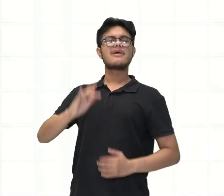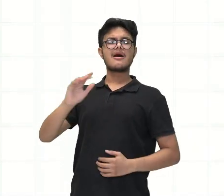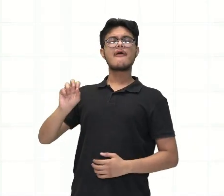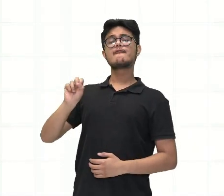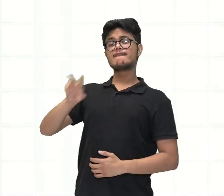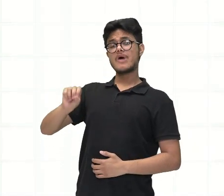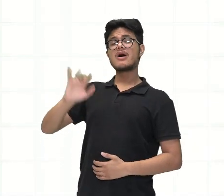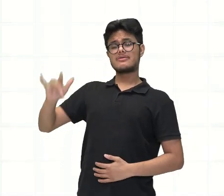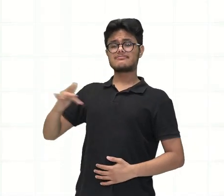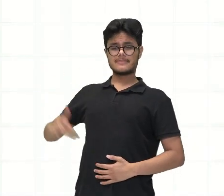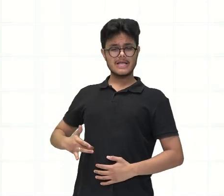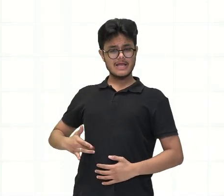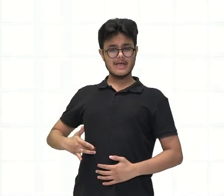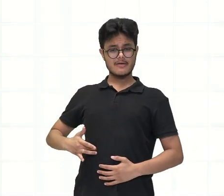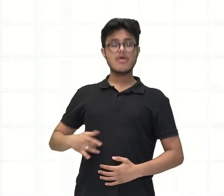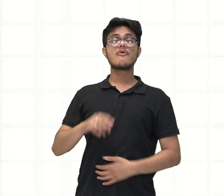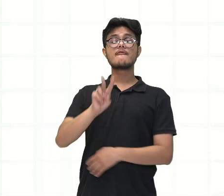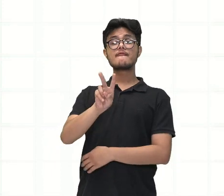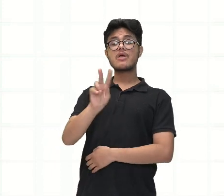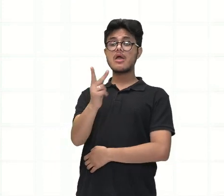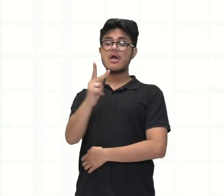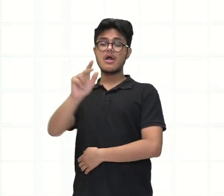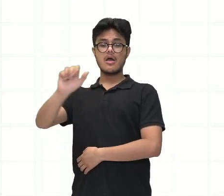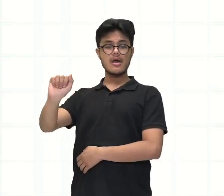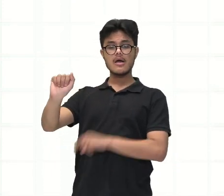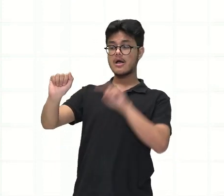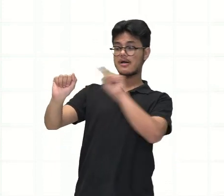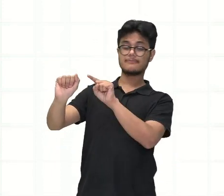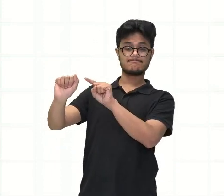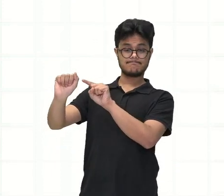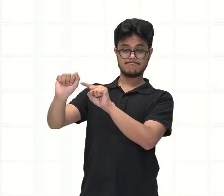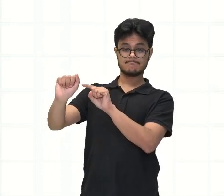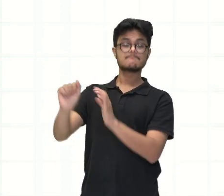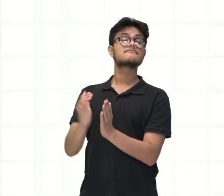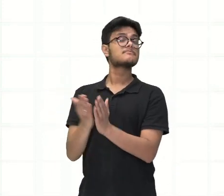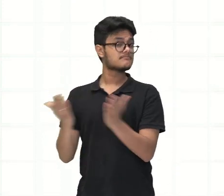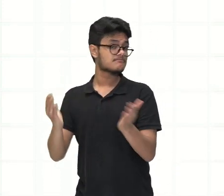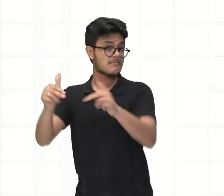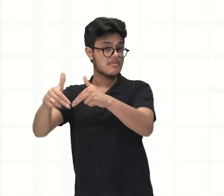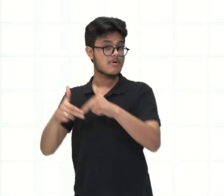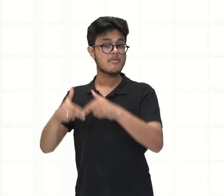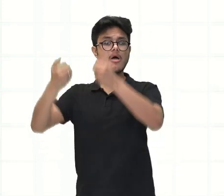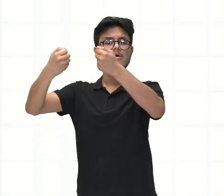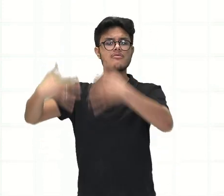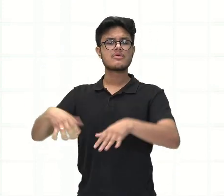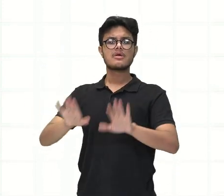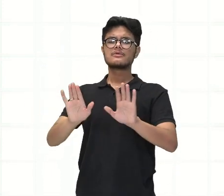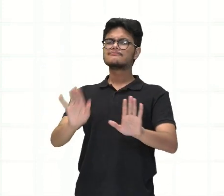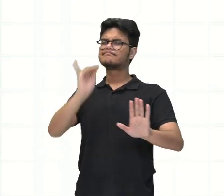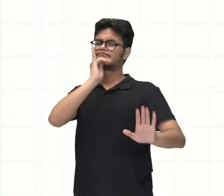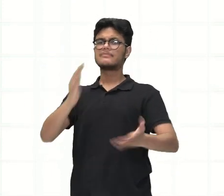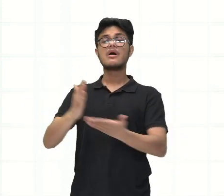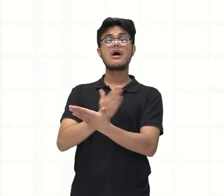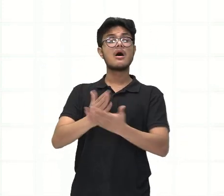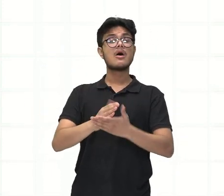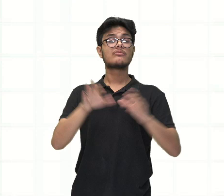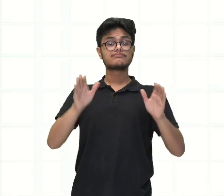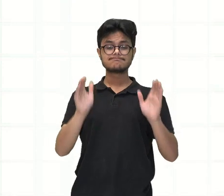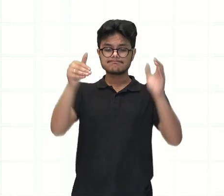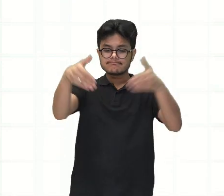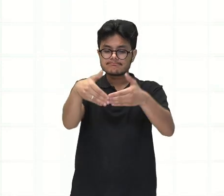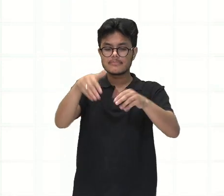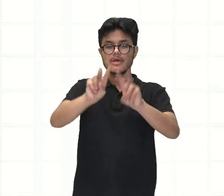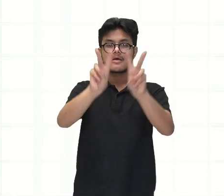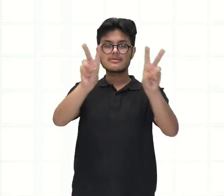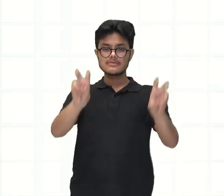olha, VHA, porque estamos aqui fazendo uma relação específica